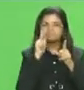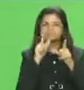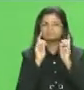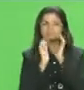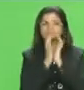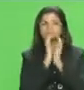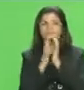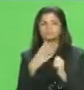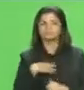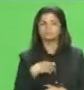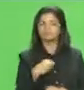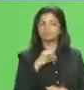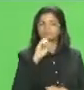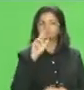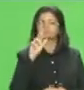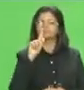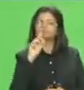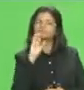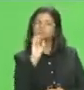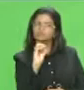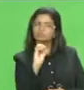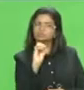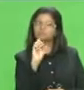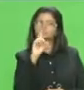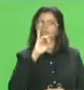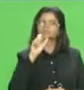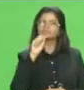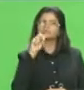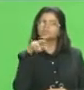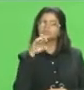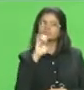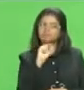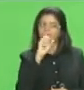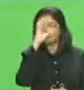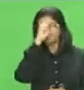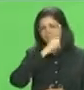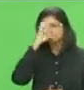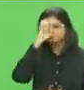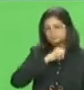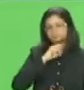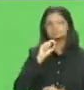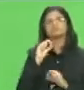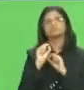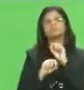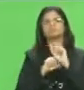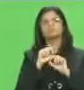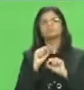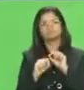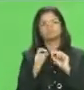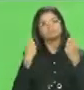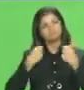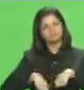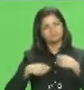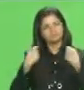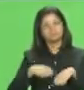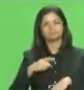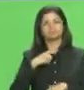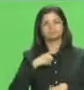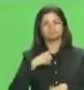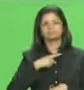Sou filha de Hugo Reis e de Janira Salles. Aprendi que precisamos ter